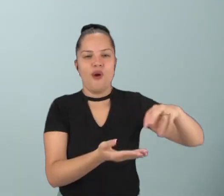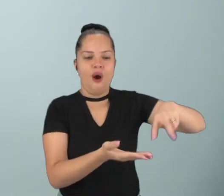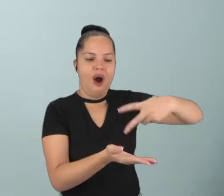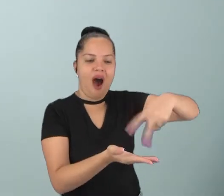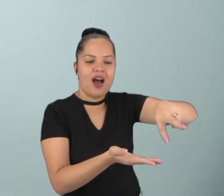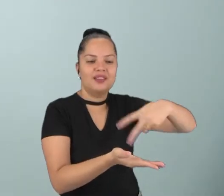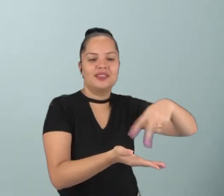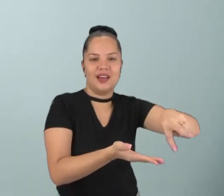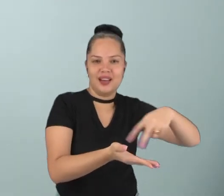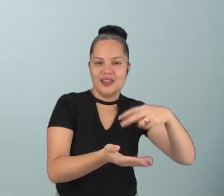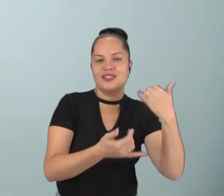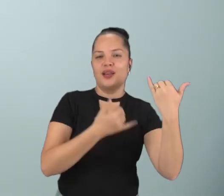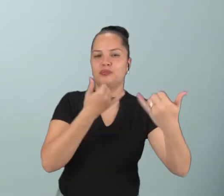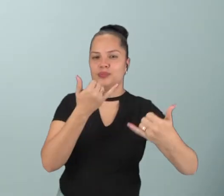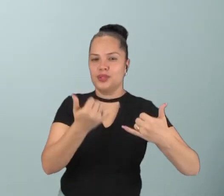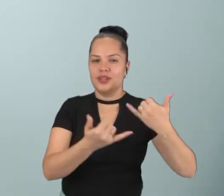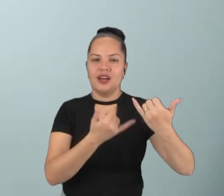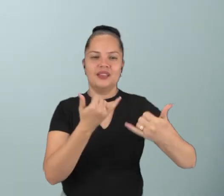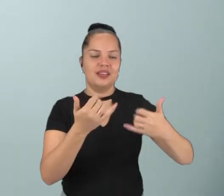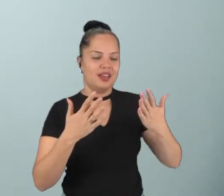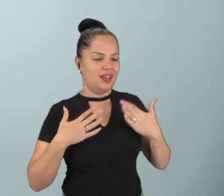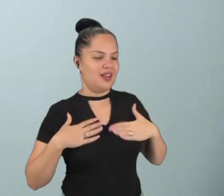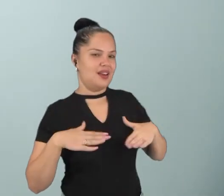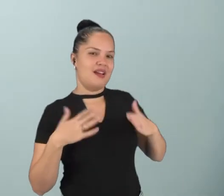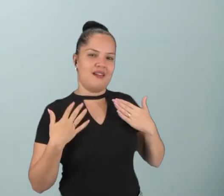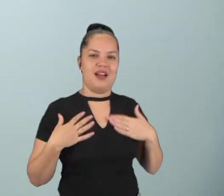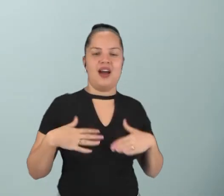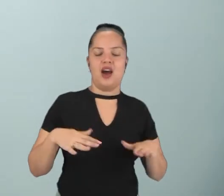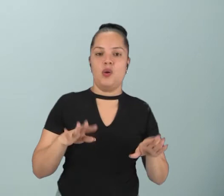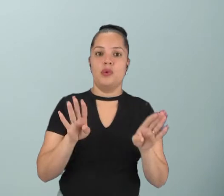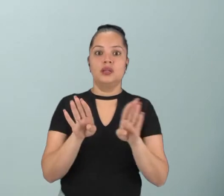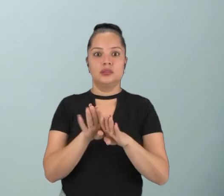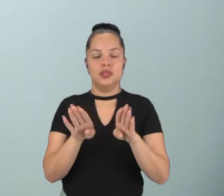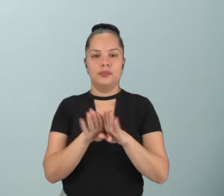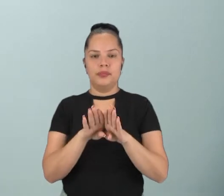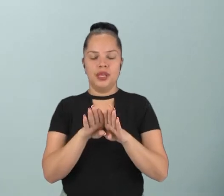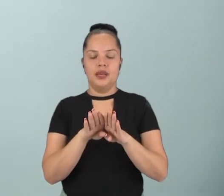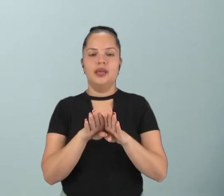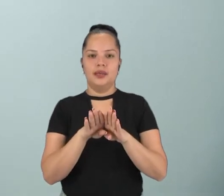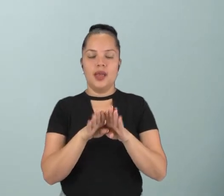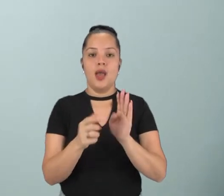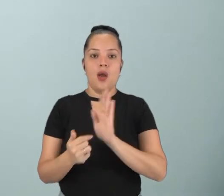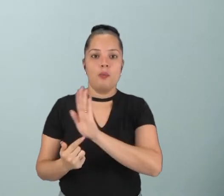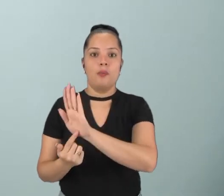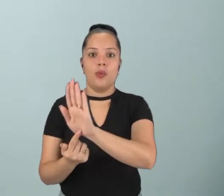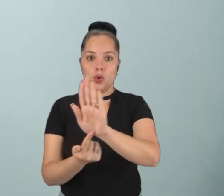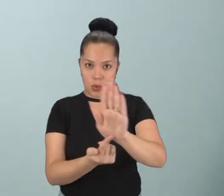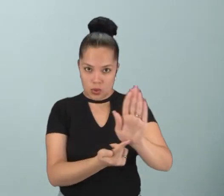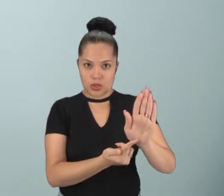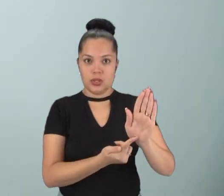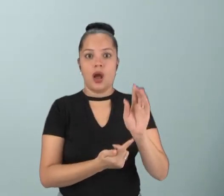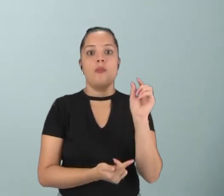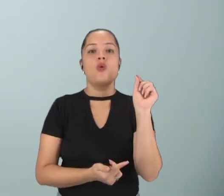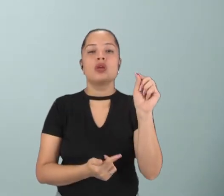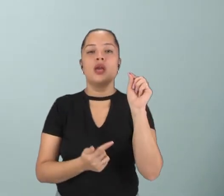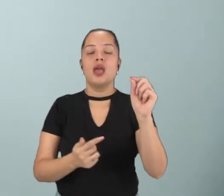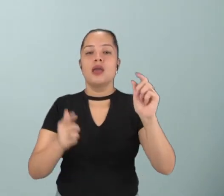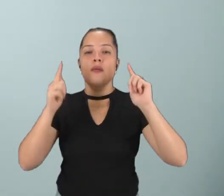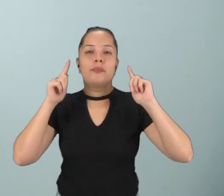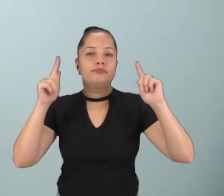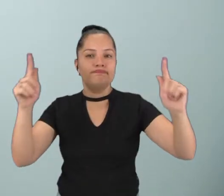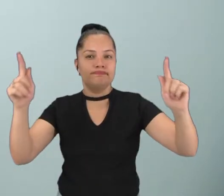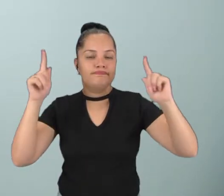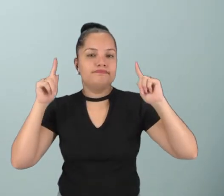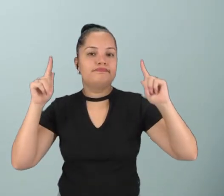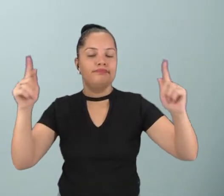para divertimento, para descontração, e ele vai ter também uma outra visão, gente, mostrando um protesto,